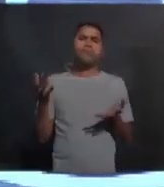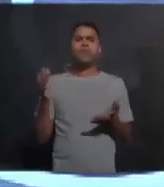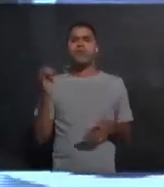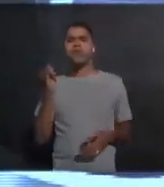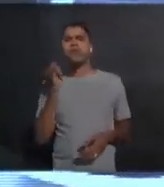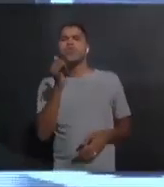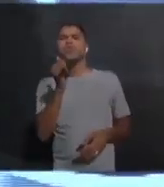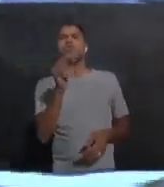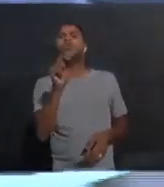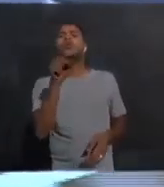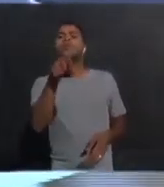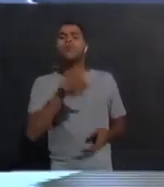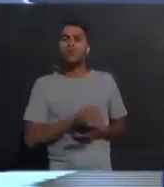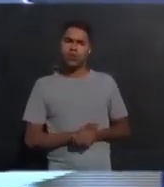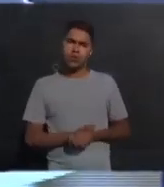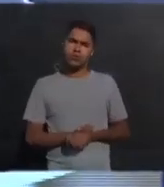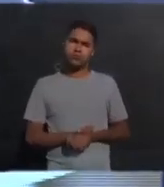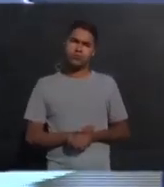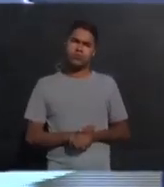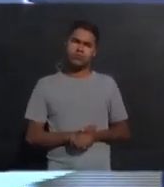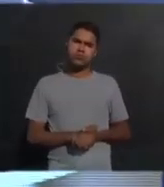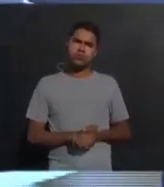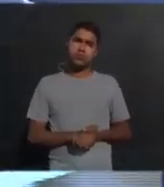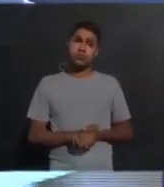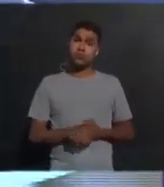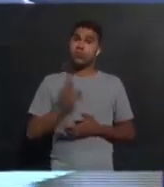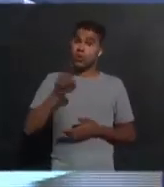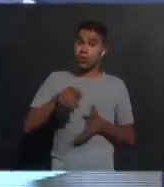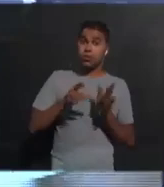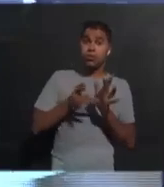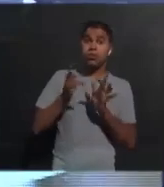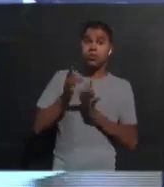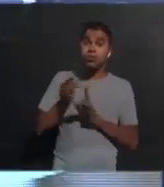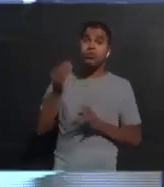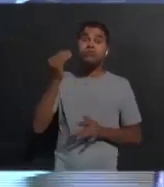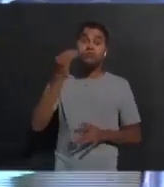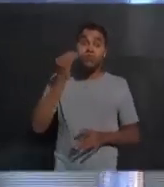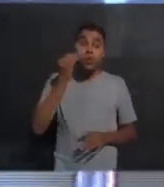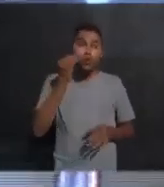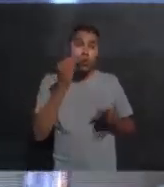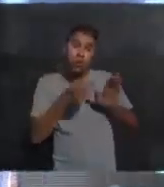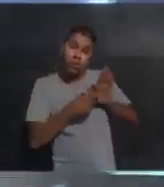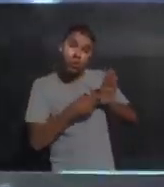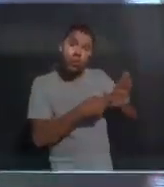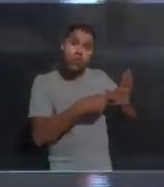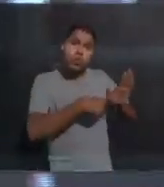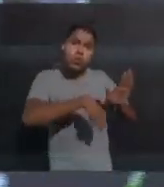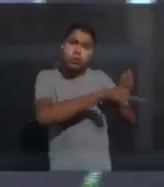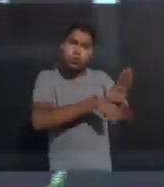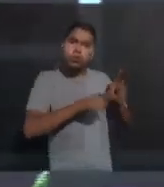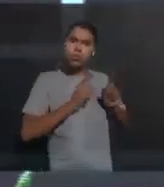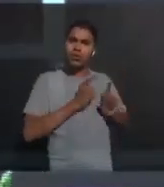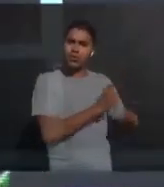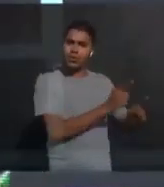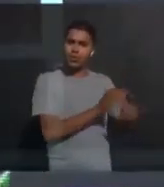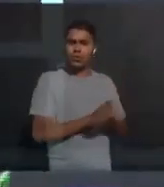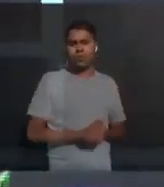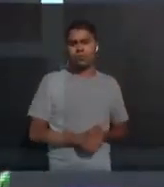dizer pra você que é o que jesus tentou mostrar para os discípulos dele